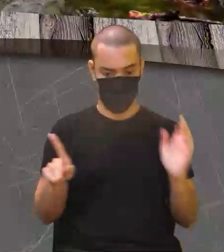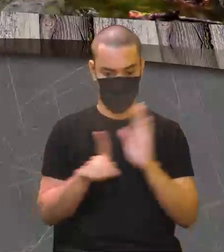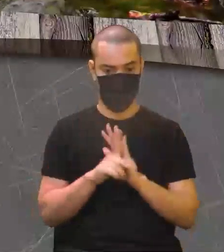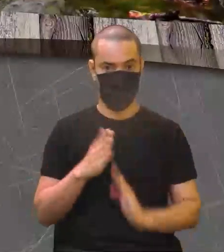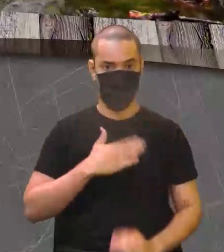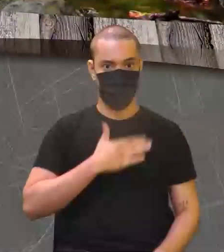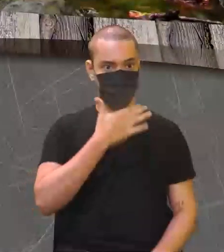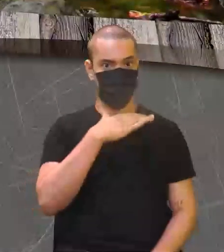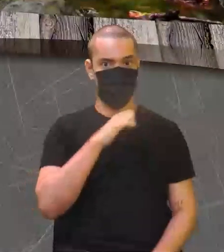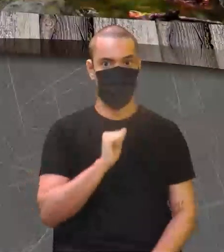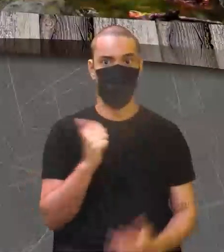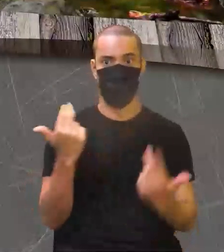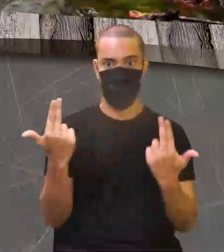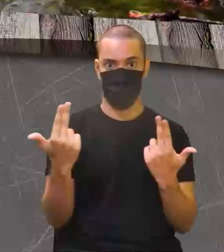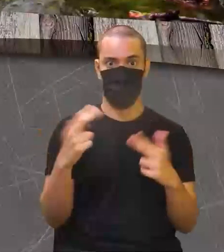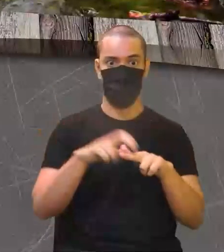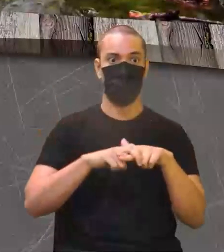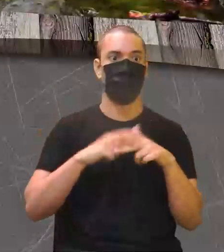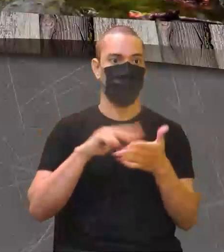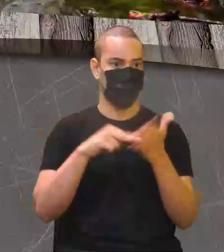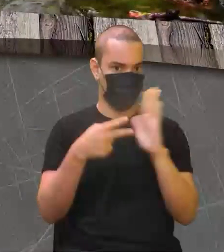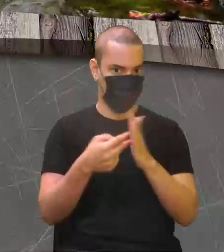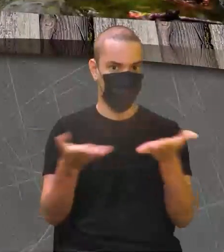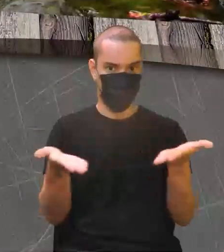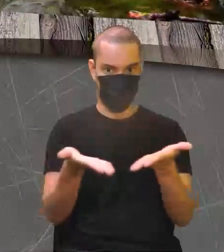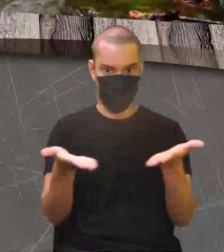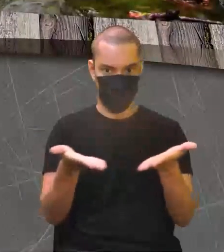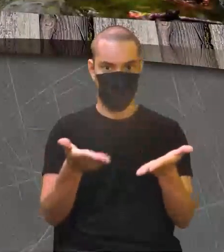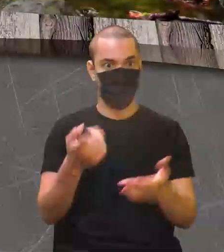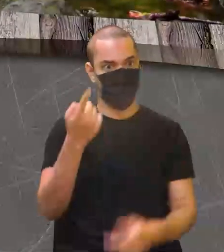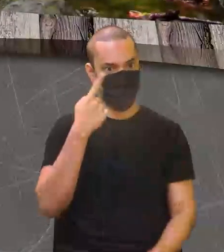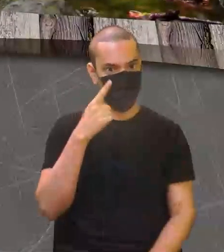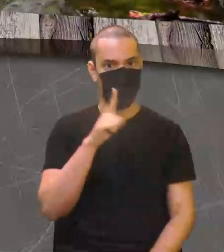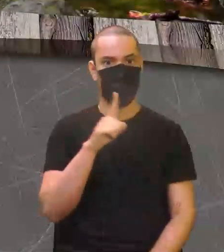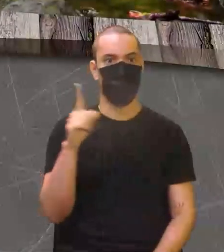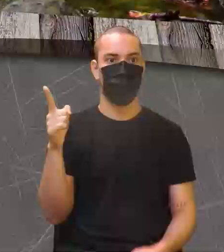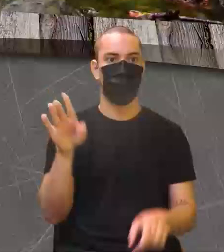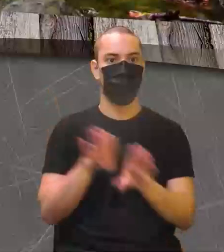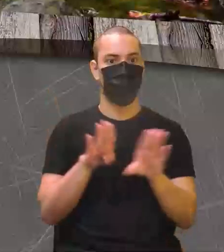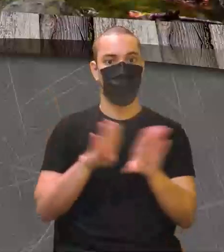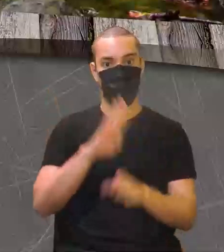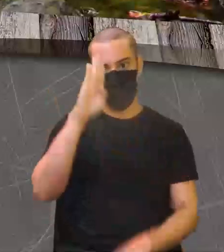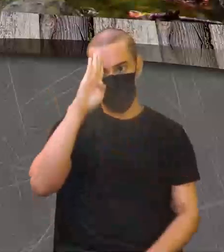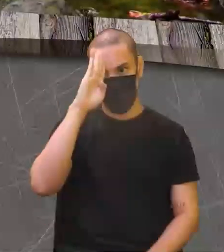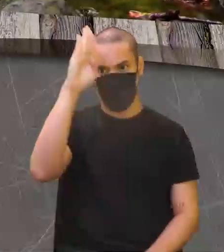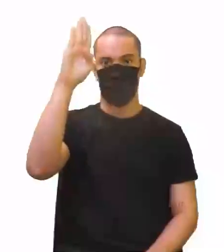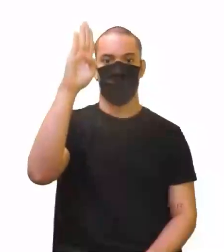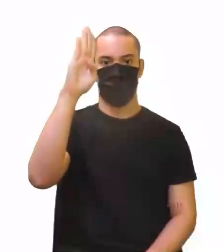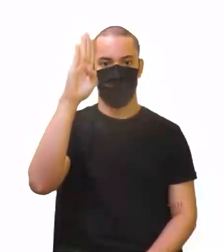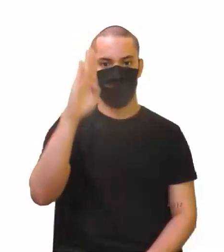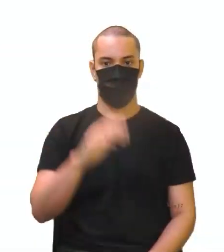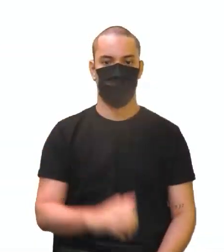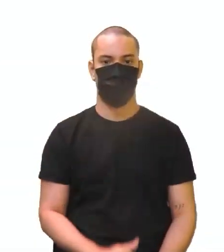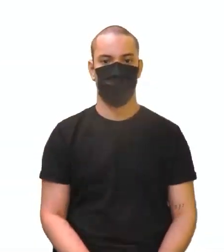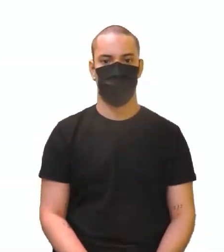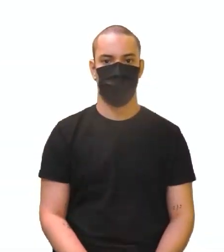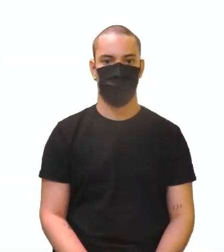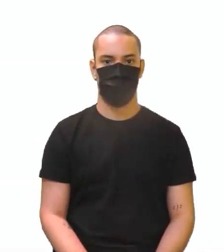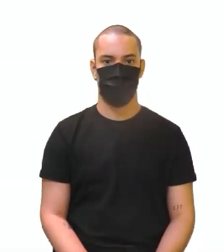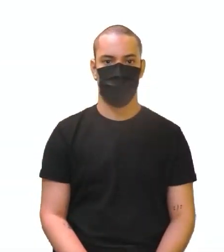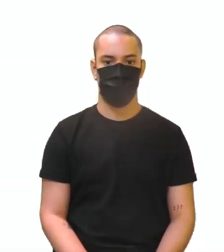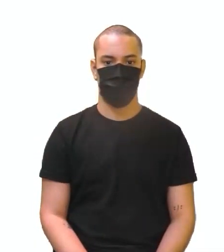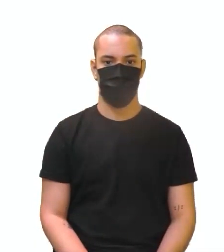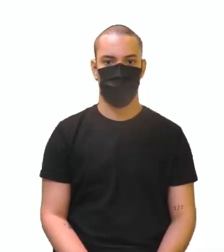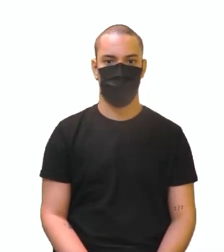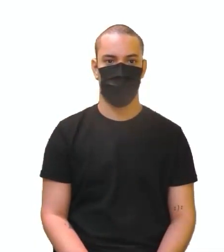da mesma mãe, né? Então é isso que a gente vai estar vendo agora. Olha lá no quadro. Na verdade, os pontos-chave da nossa aula, né? Isso. Vamos lá. Então